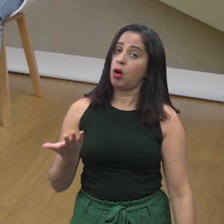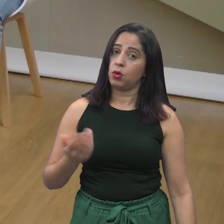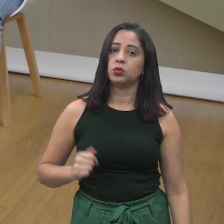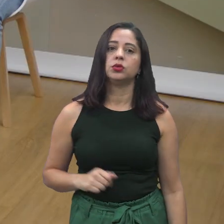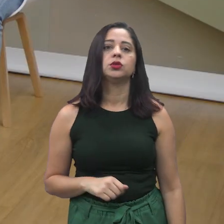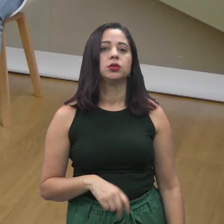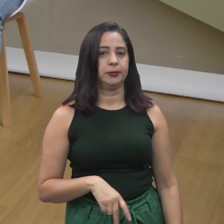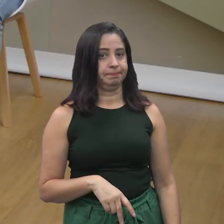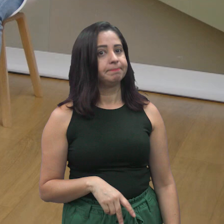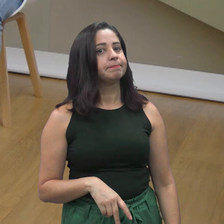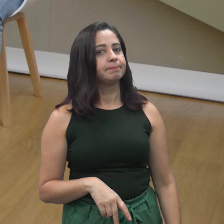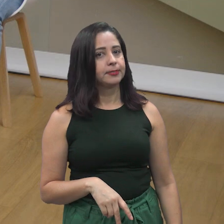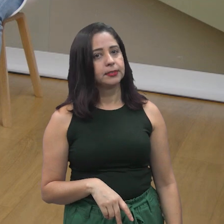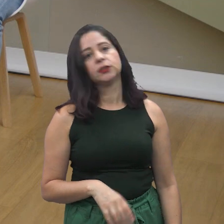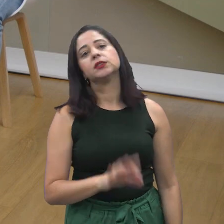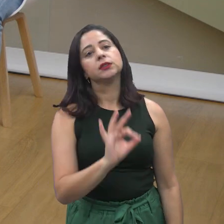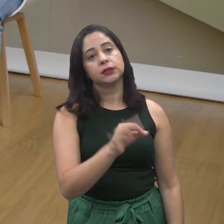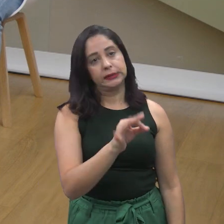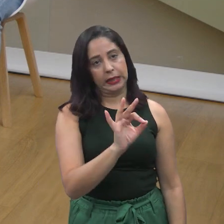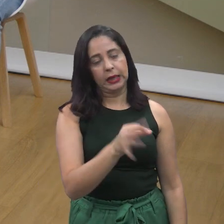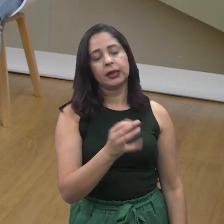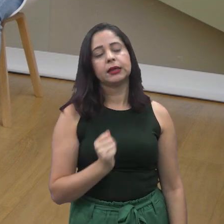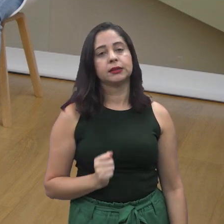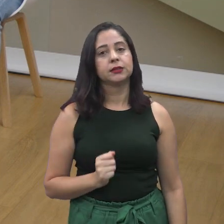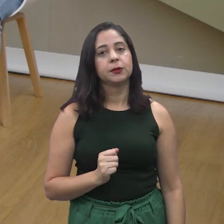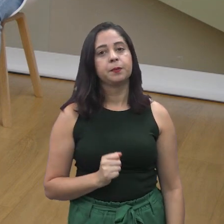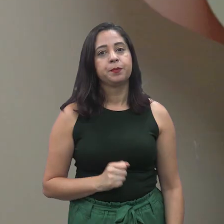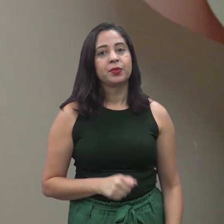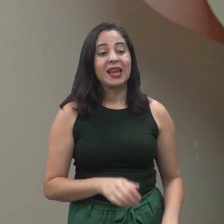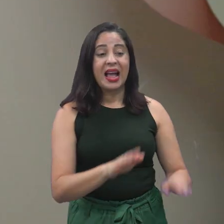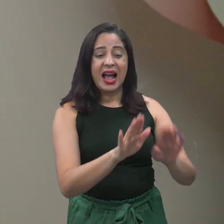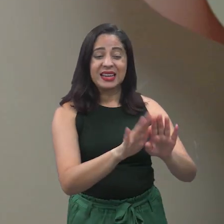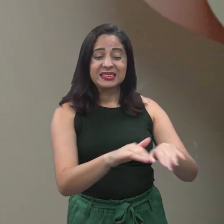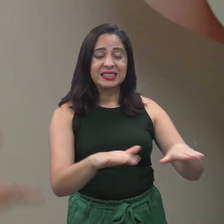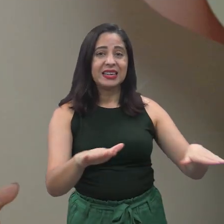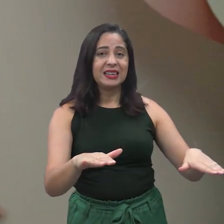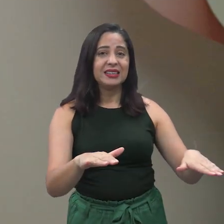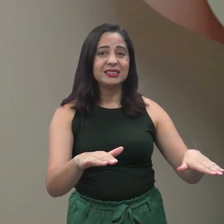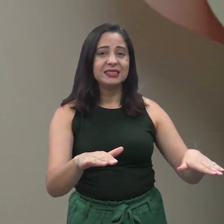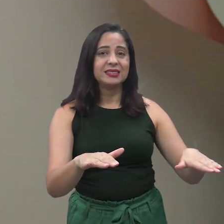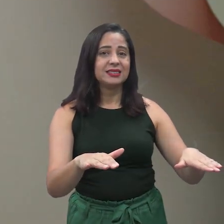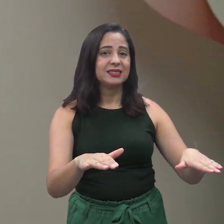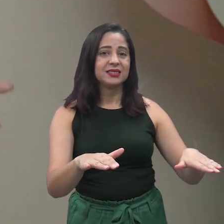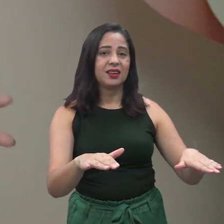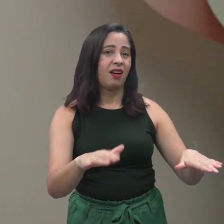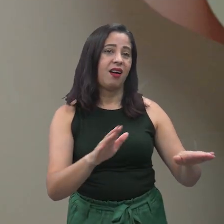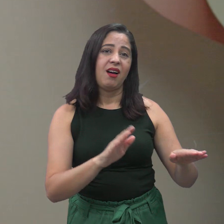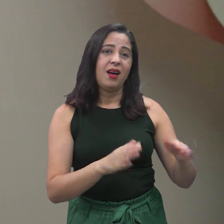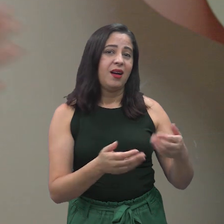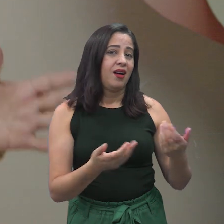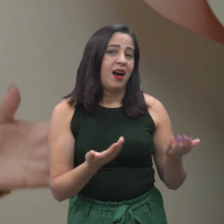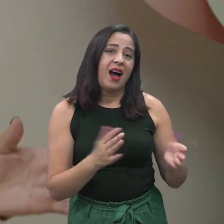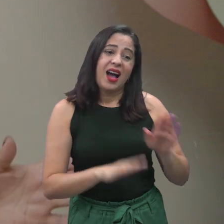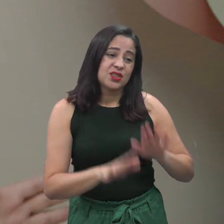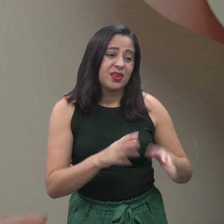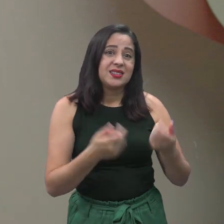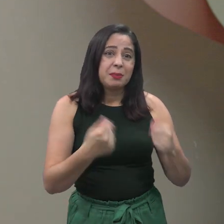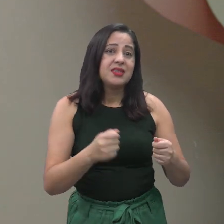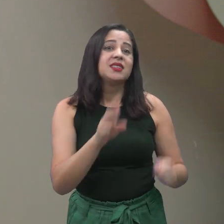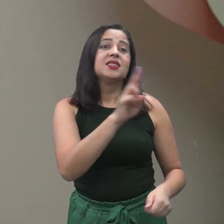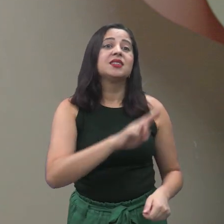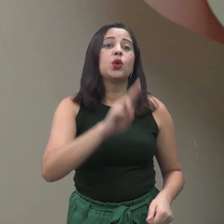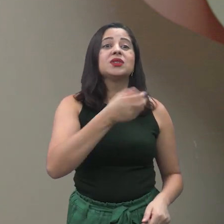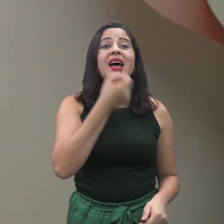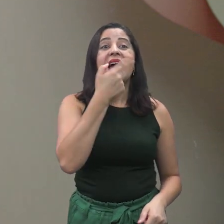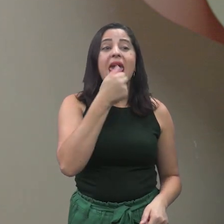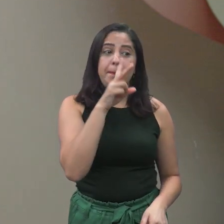com a indicação médica, né? Tá certo, doutor. E as crianças, muitas vezes, elas precisam, não tem jeito, tem que prescrever o